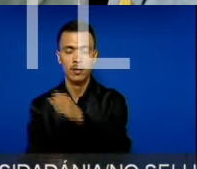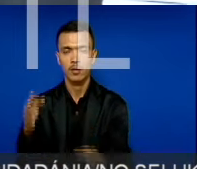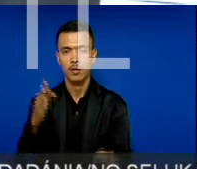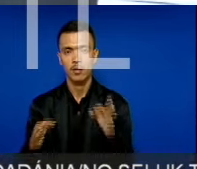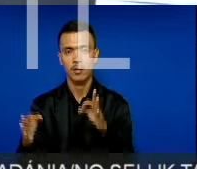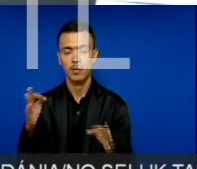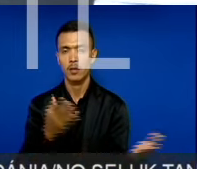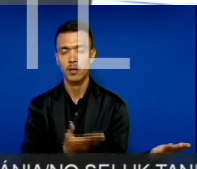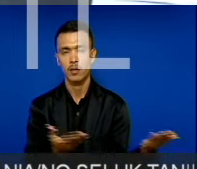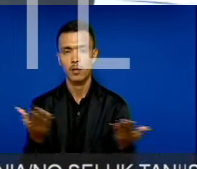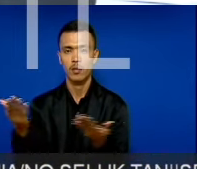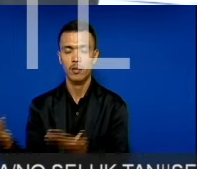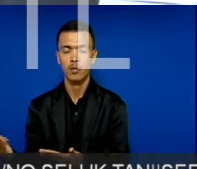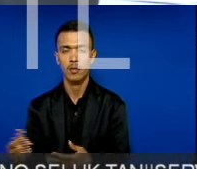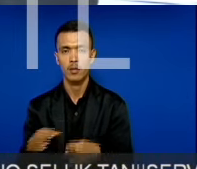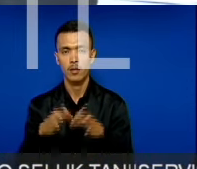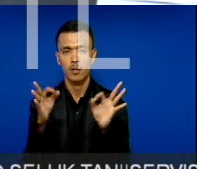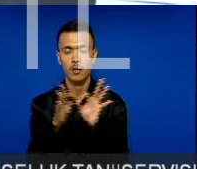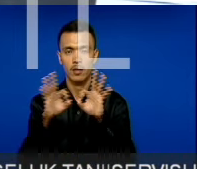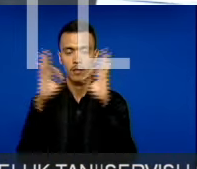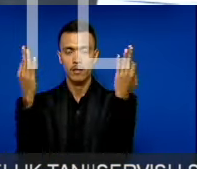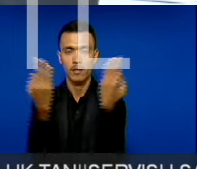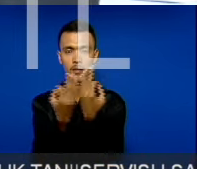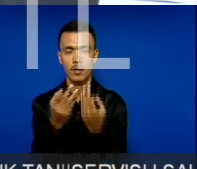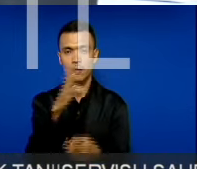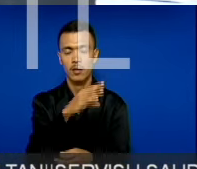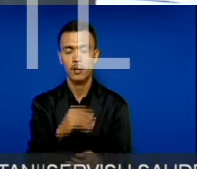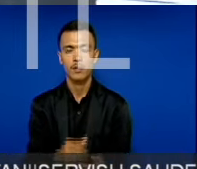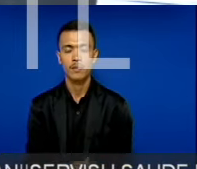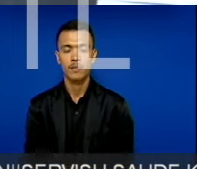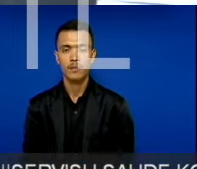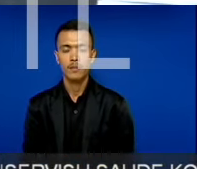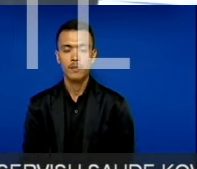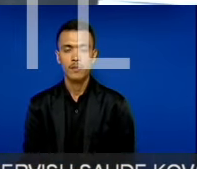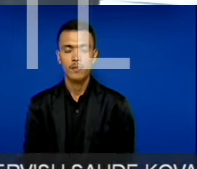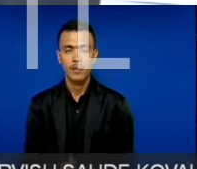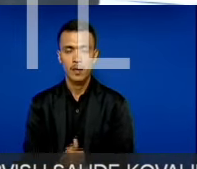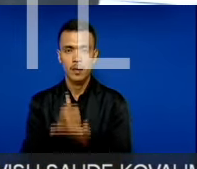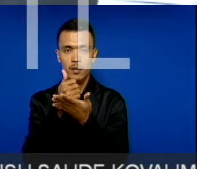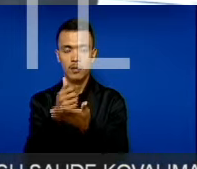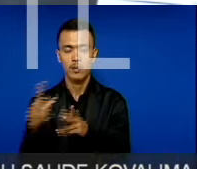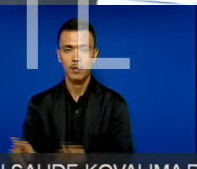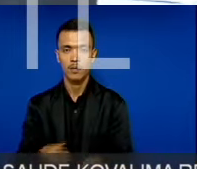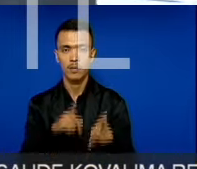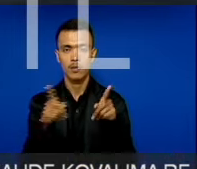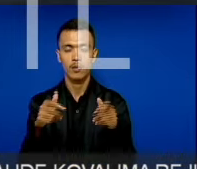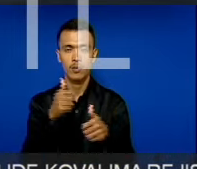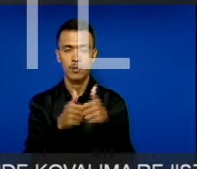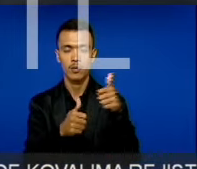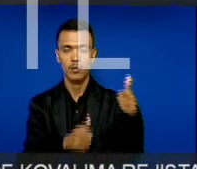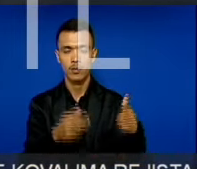nunemos transladação no reintegração familiar ka internamento. Tipo apoio público nia montante depende